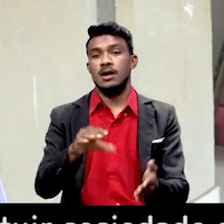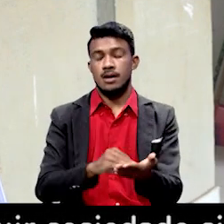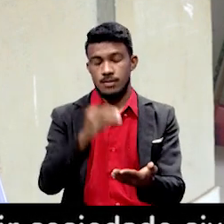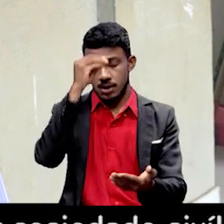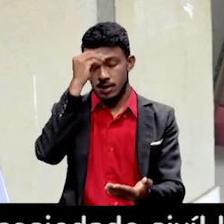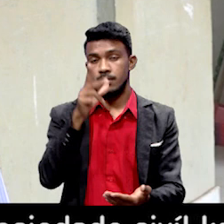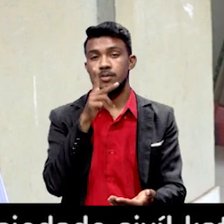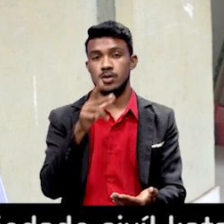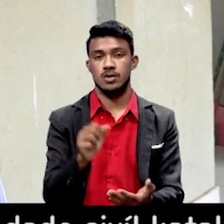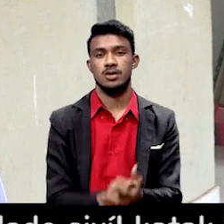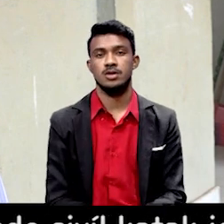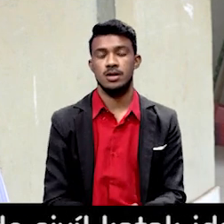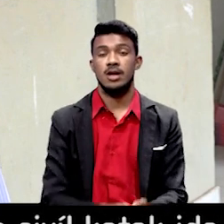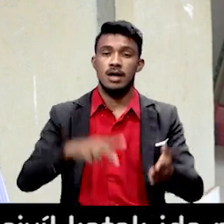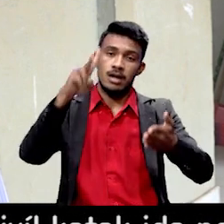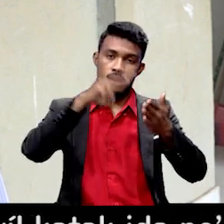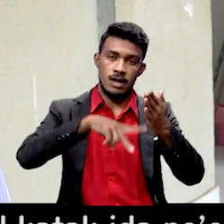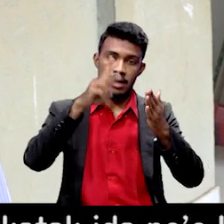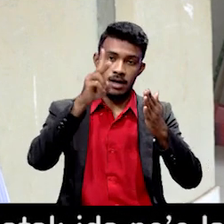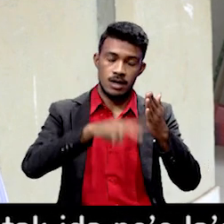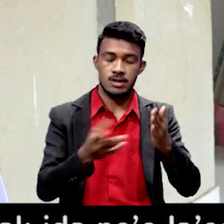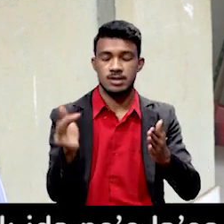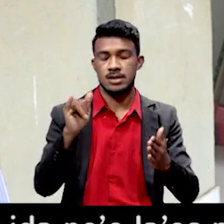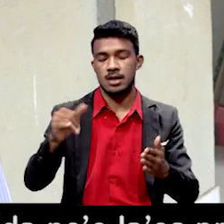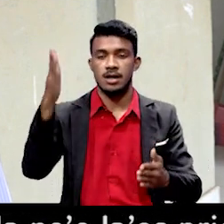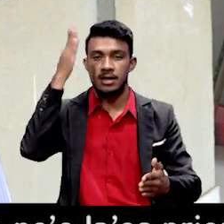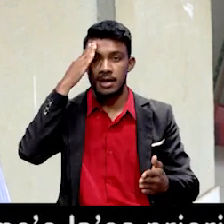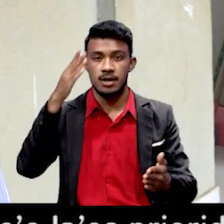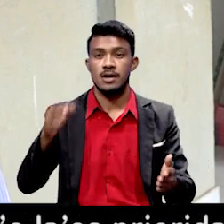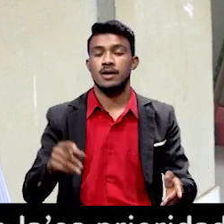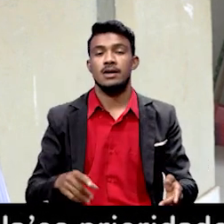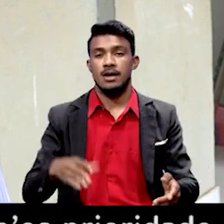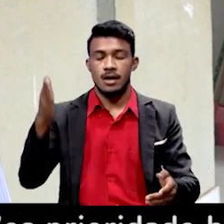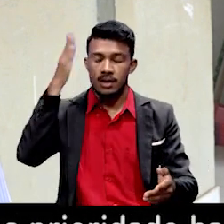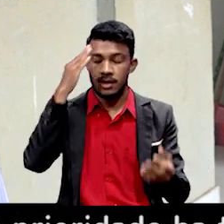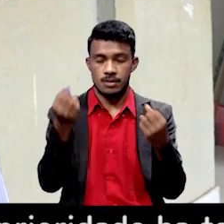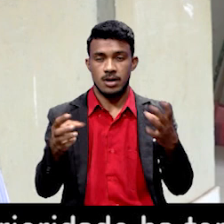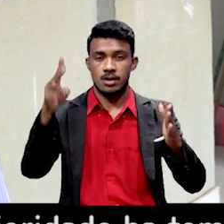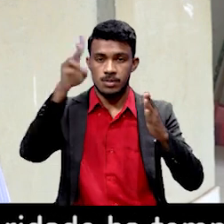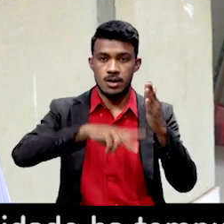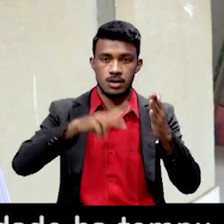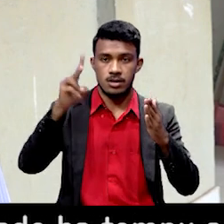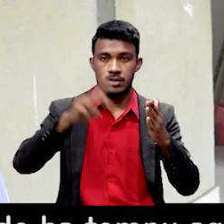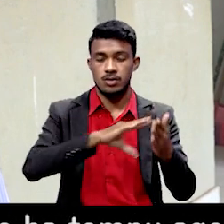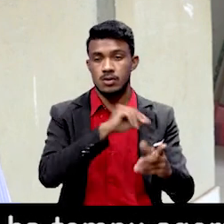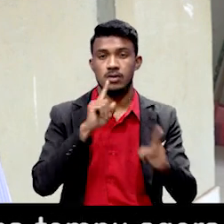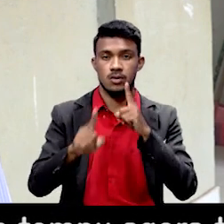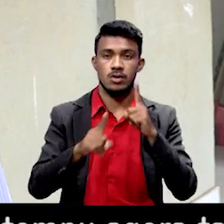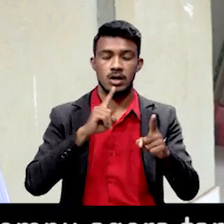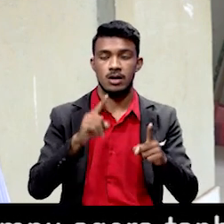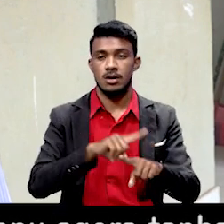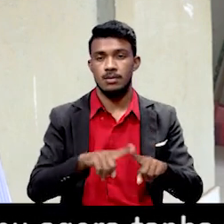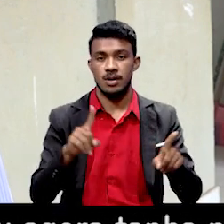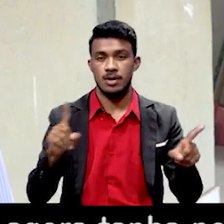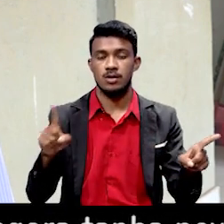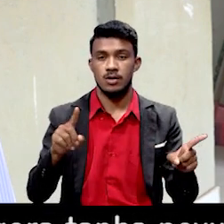Ah, hawane, lê Sira hatene, domina ba lê, e domina ba e introduz ba e científico, mas be a tu